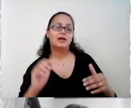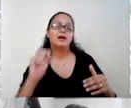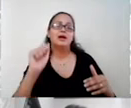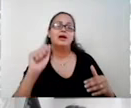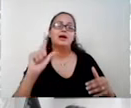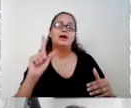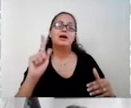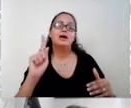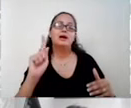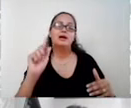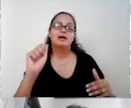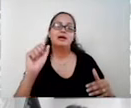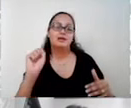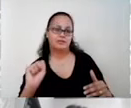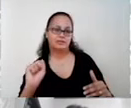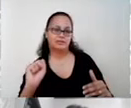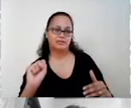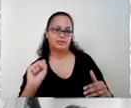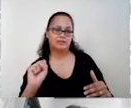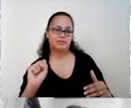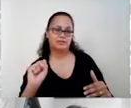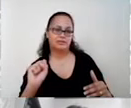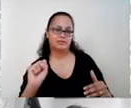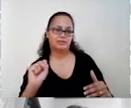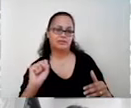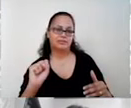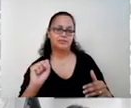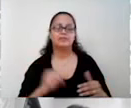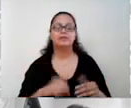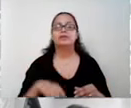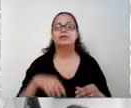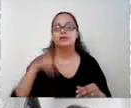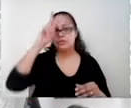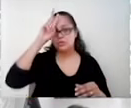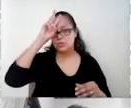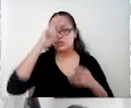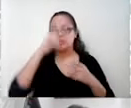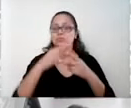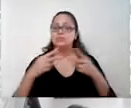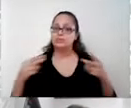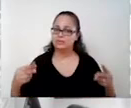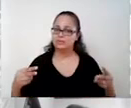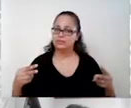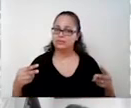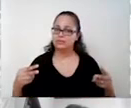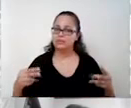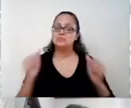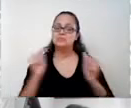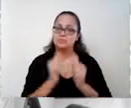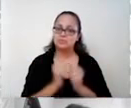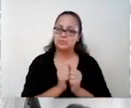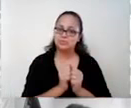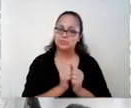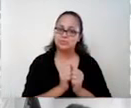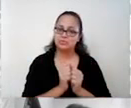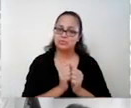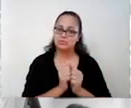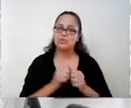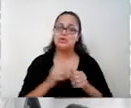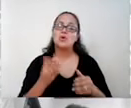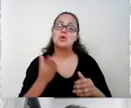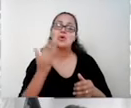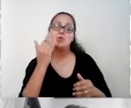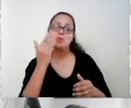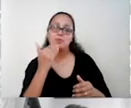de anos. As briófitas vindo, alguns insetos acompanharam, com a oferta de alimento e nenhuma competição no ambiente